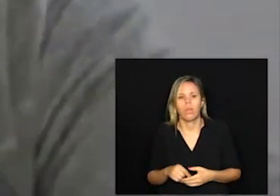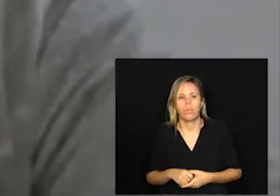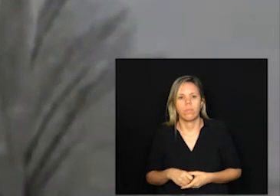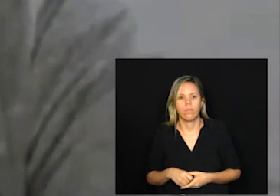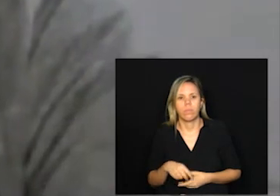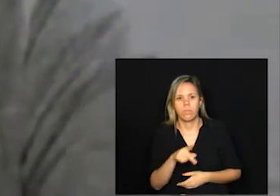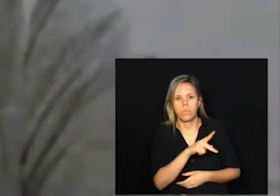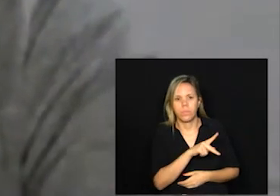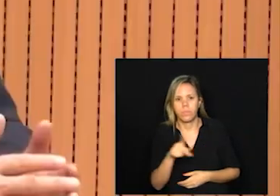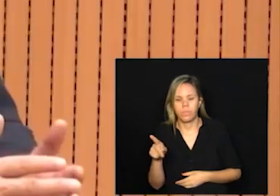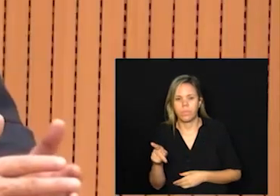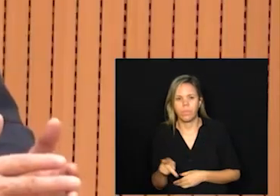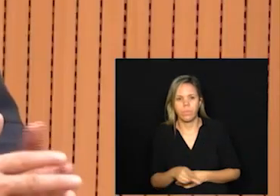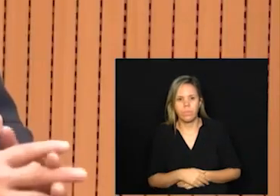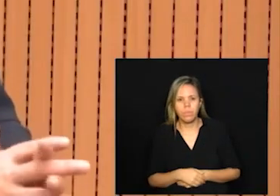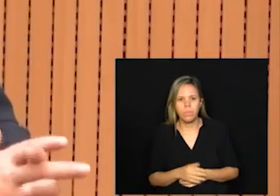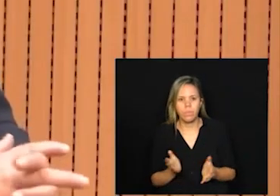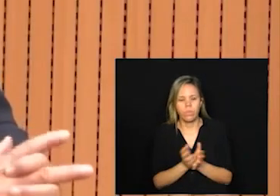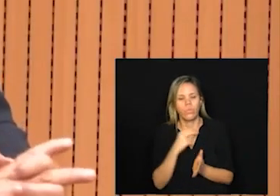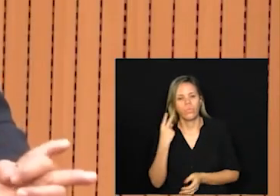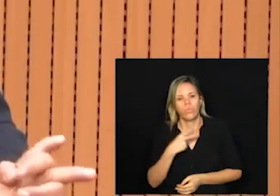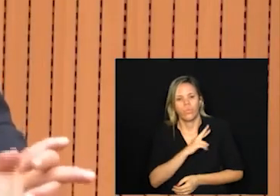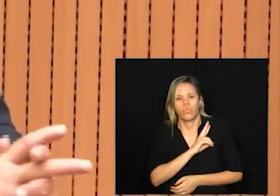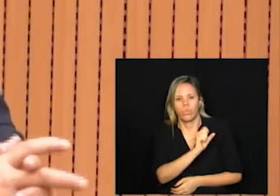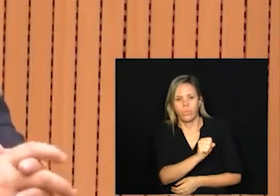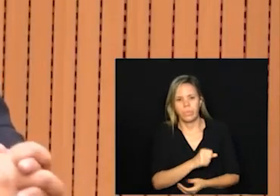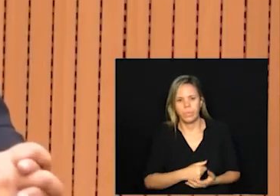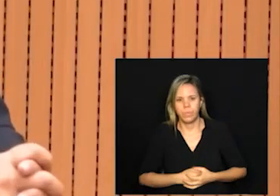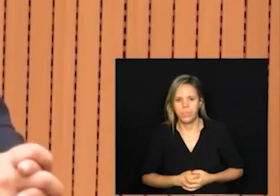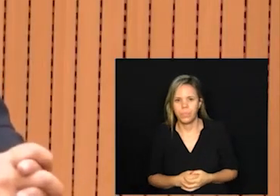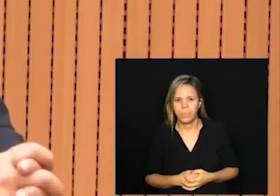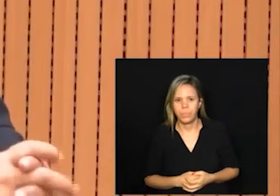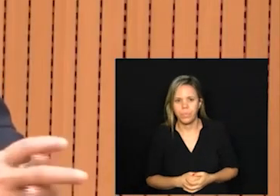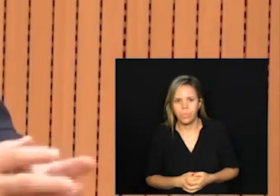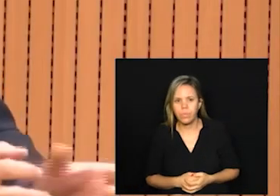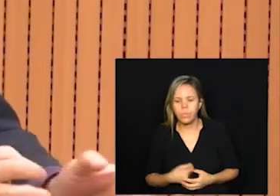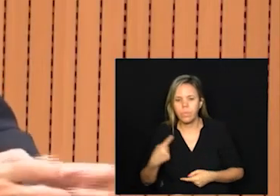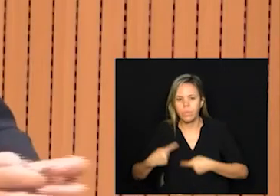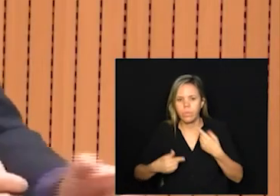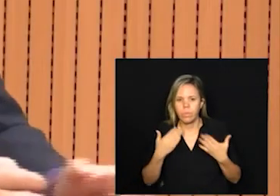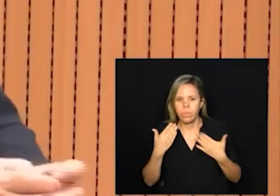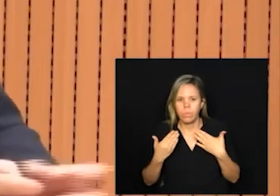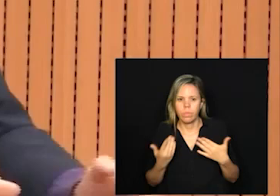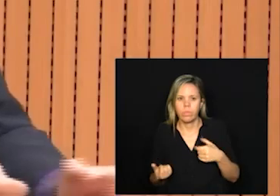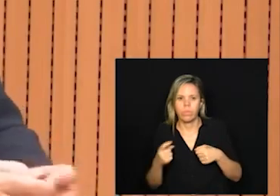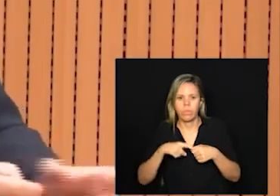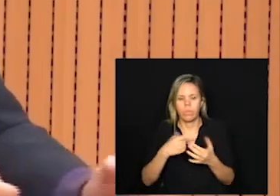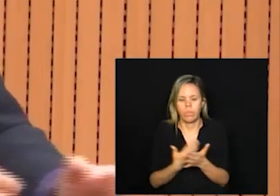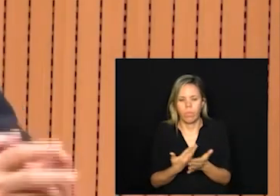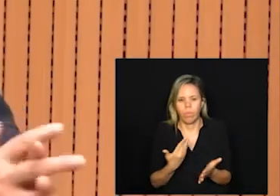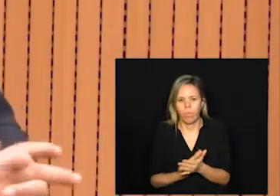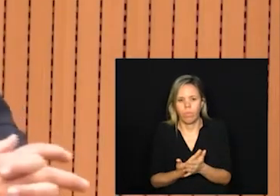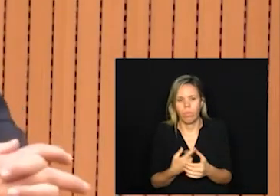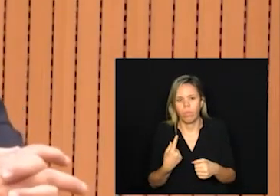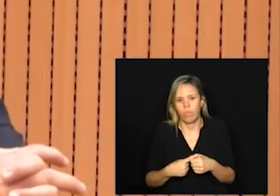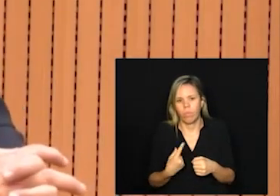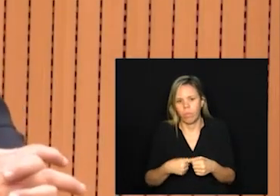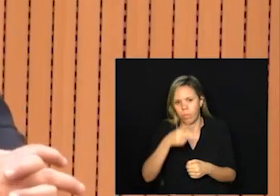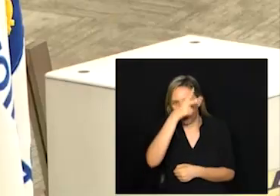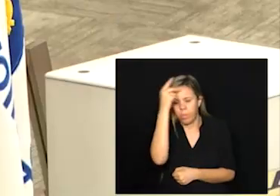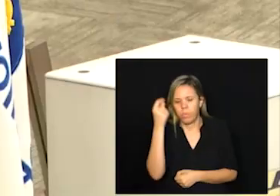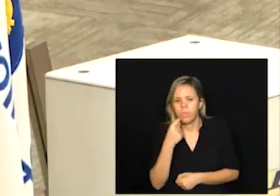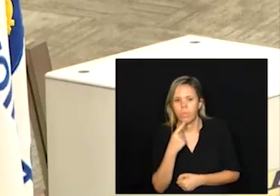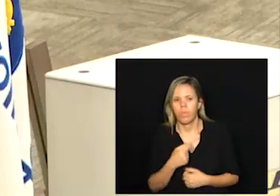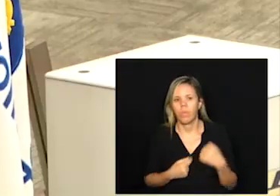pelo presidente do colegiado, o vereador Luiz Rossini. A discussão abordou o retorno das aulas na rede municipal de